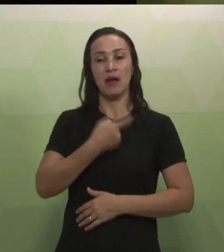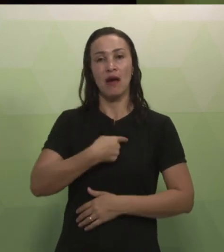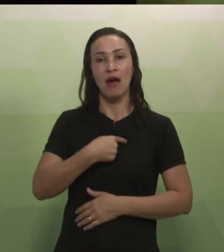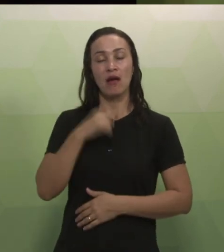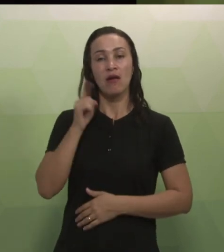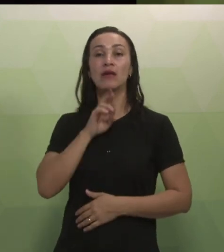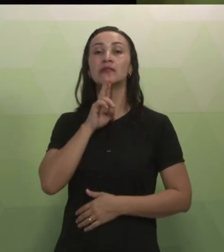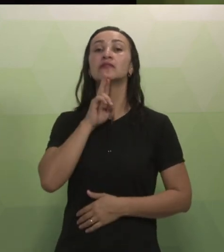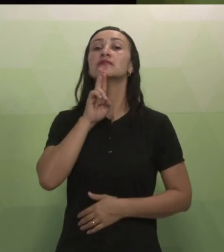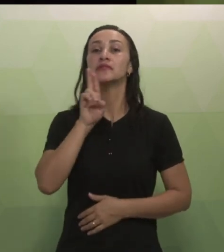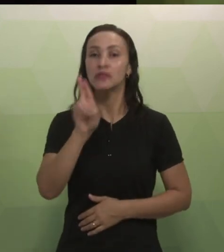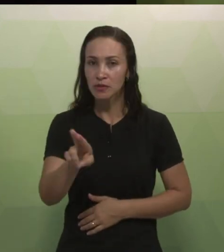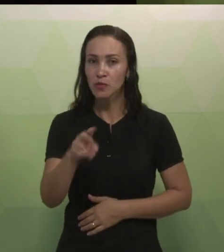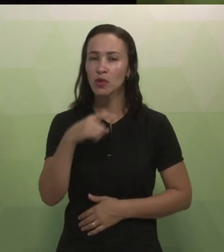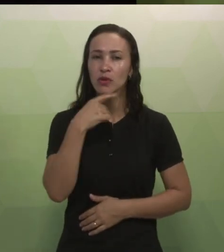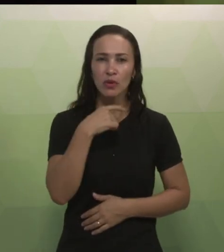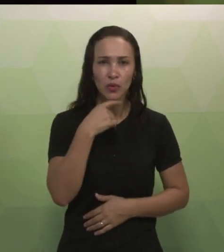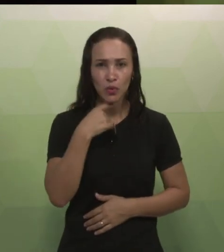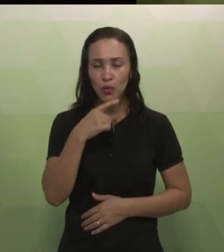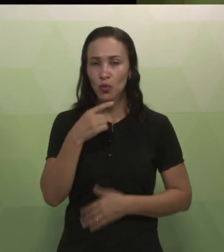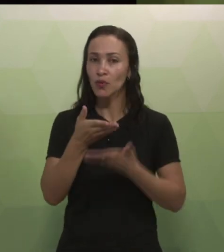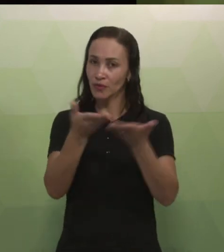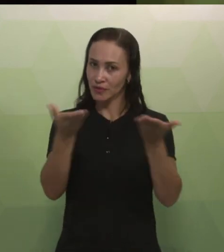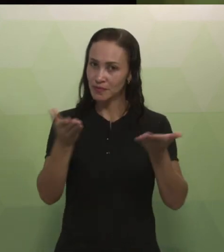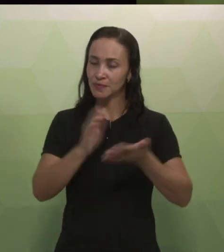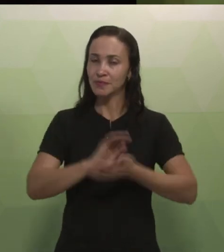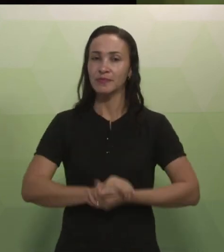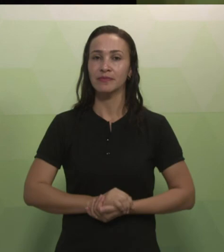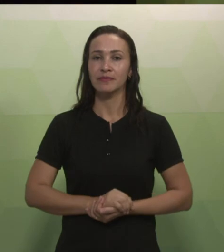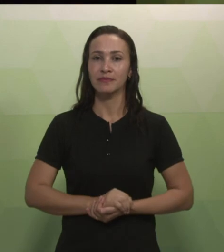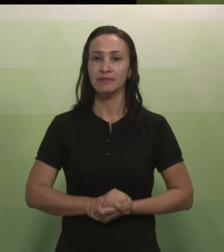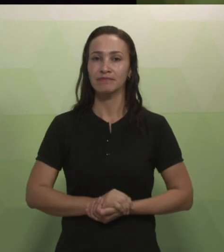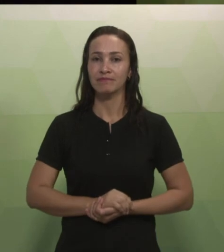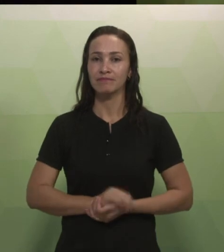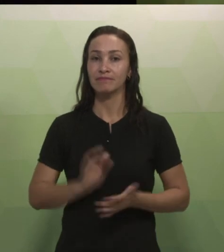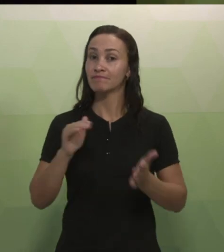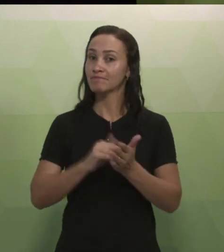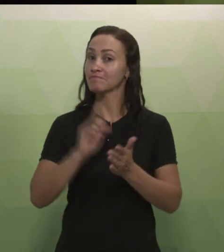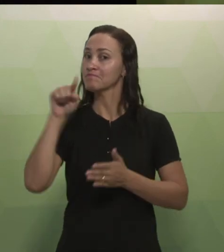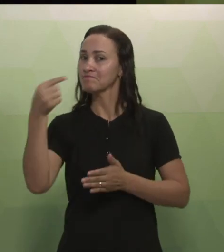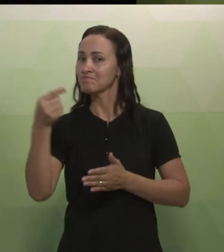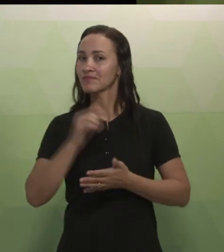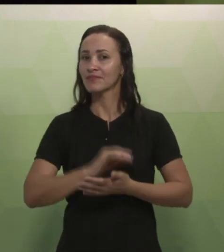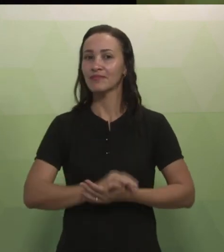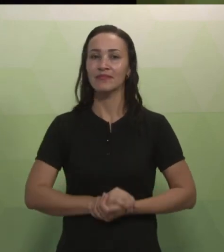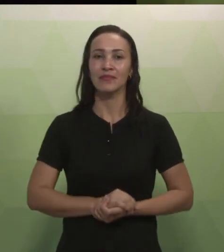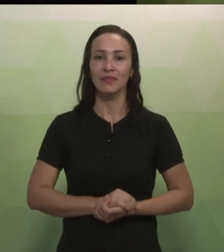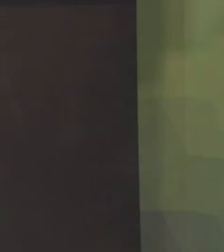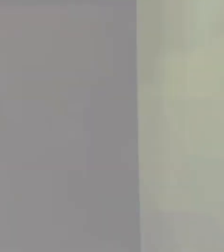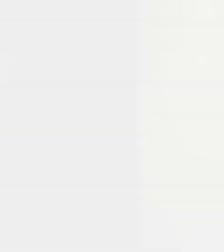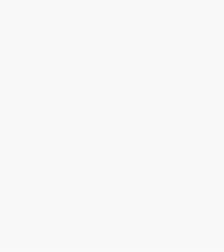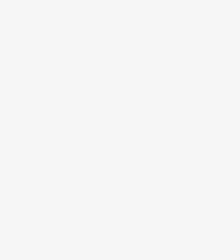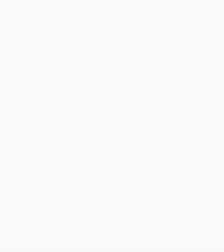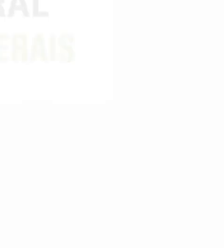para a gente estar respondendo às dúvidas que poderão vir. Até breve.